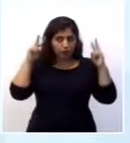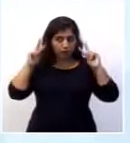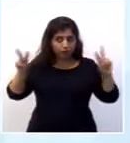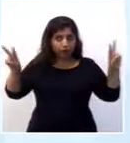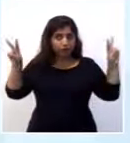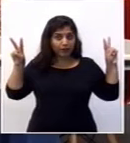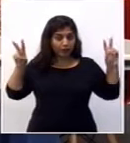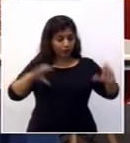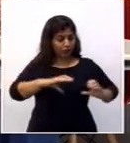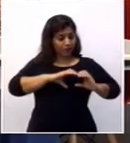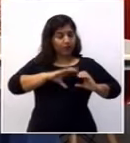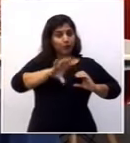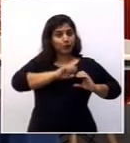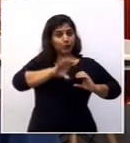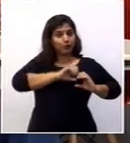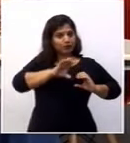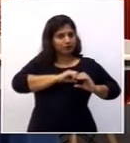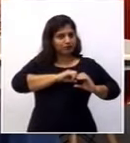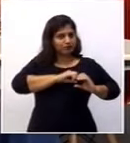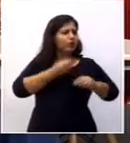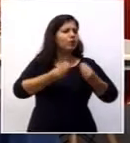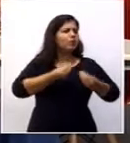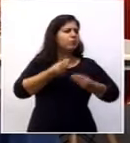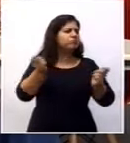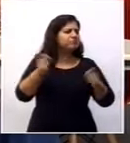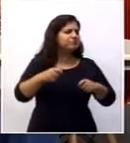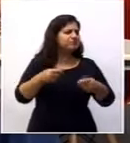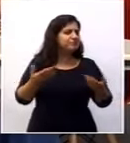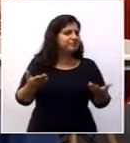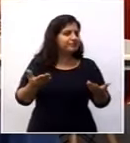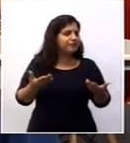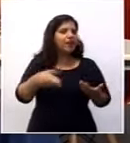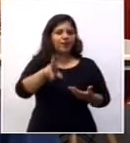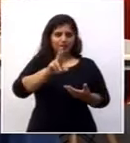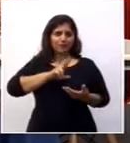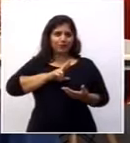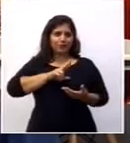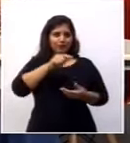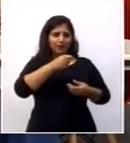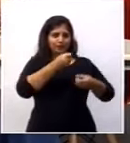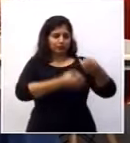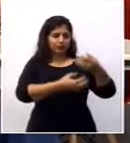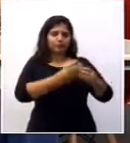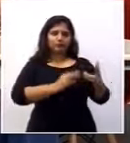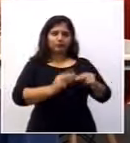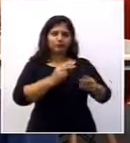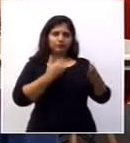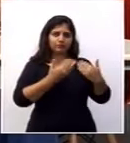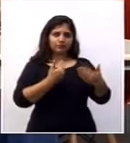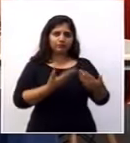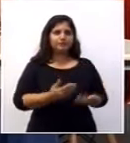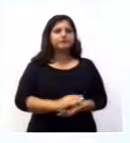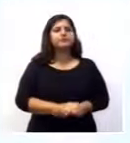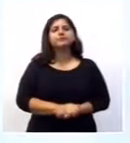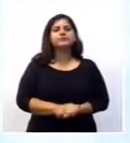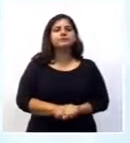e escutar com o coração? E como isso é possível? Respondam para mim aqui no chat, por favor.